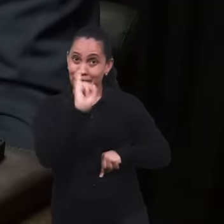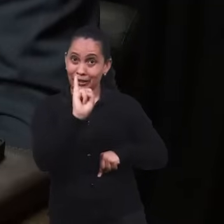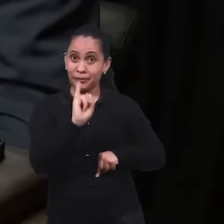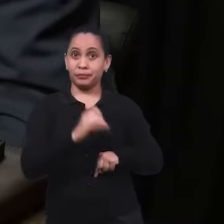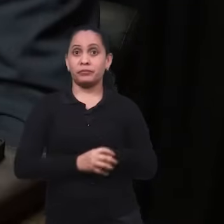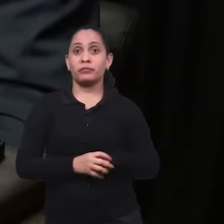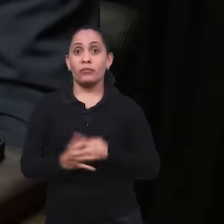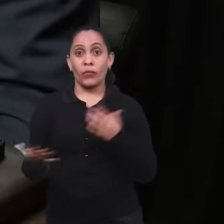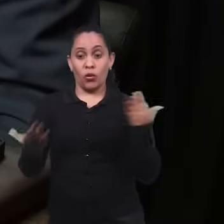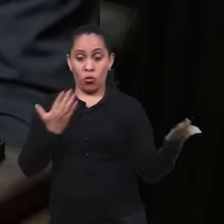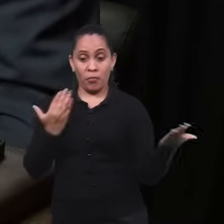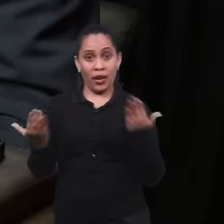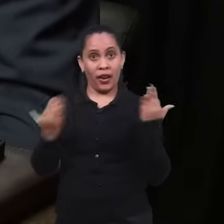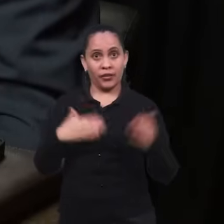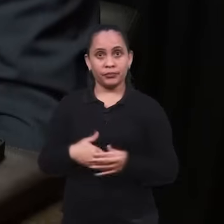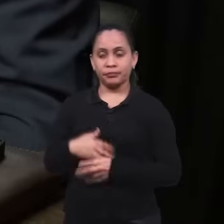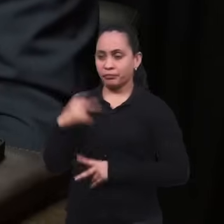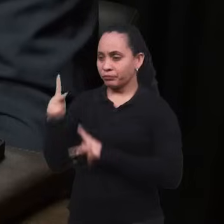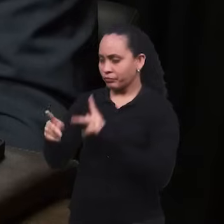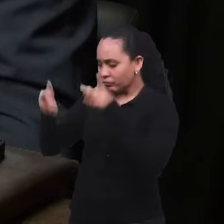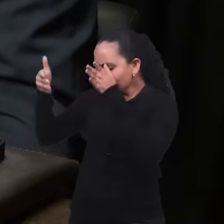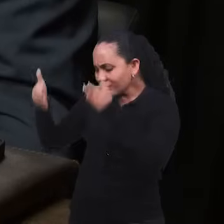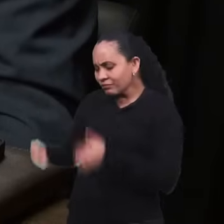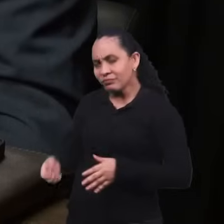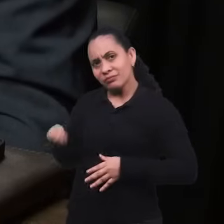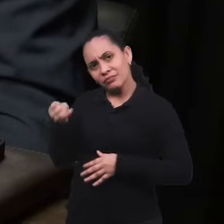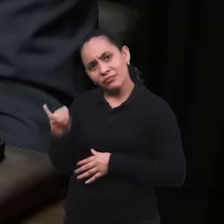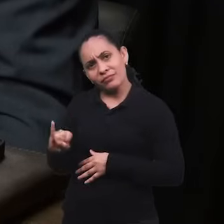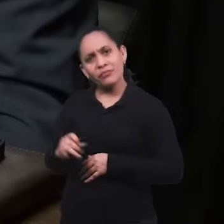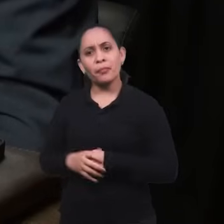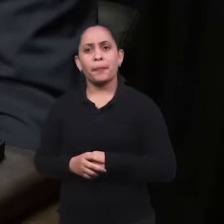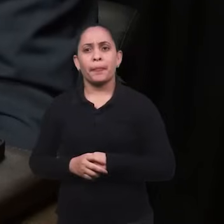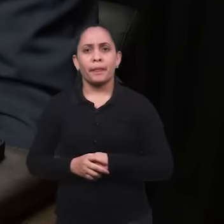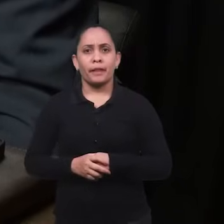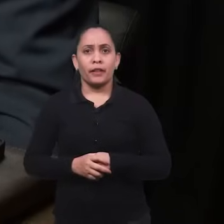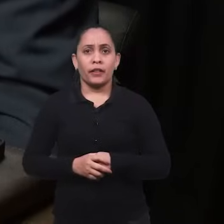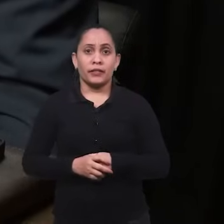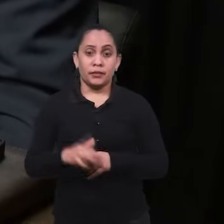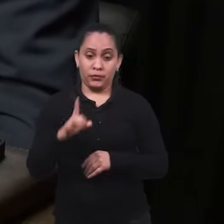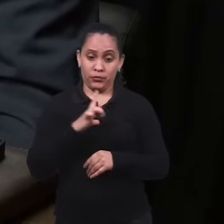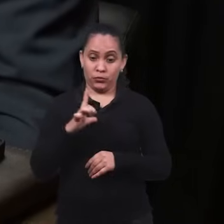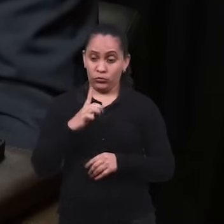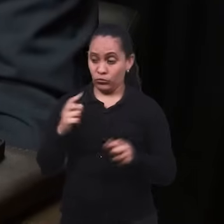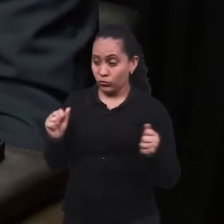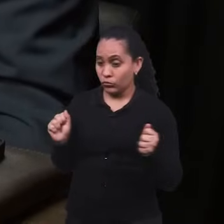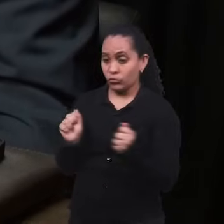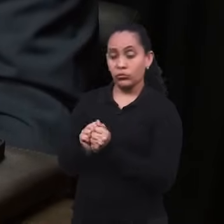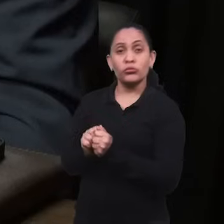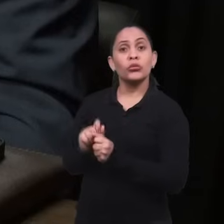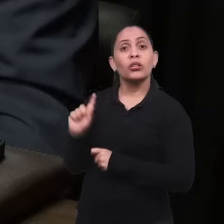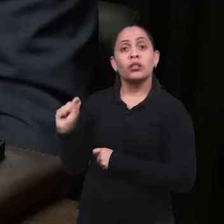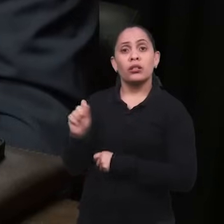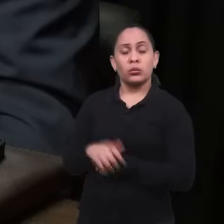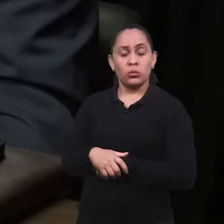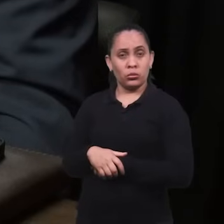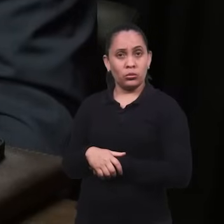tivesse lavrado com a minha ovelha, porque o homem, quando ele não está lavrando com a